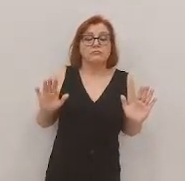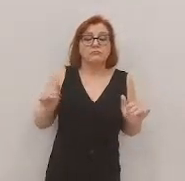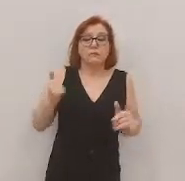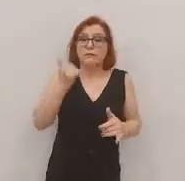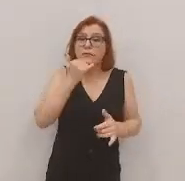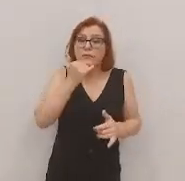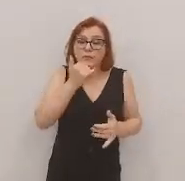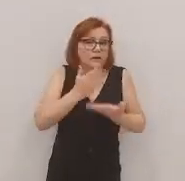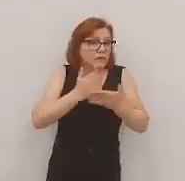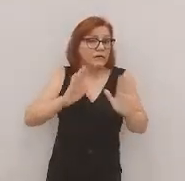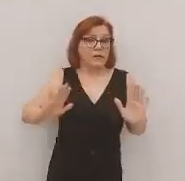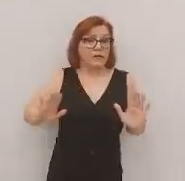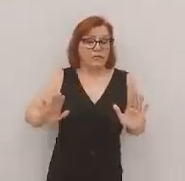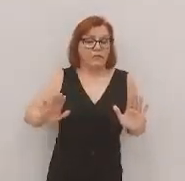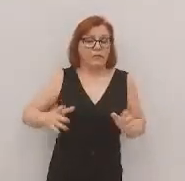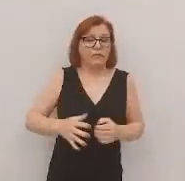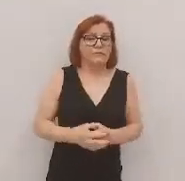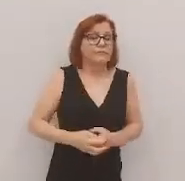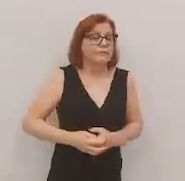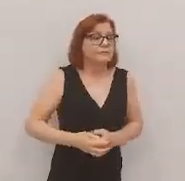Oh, Senhor Jesus.